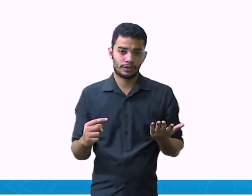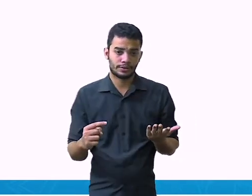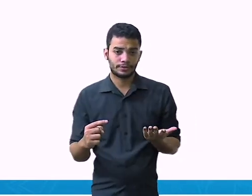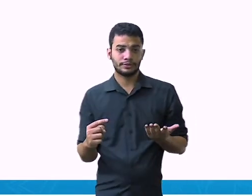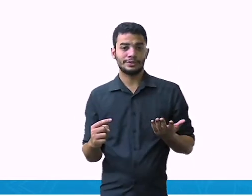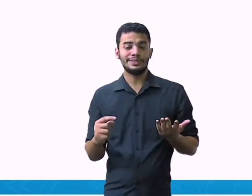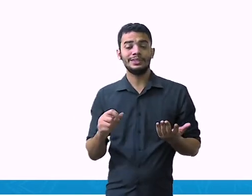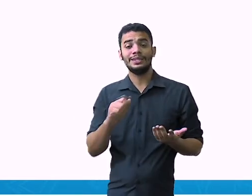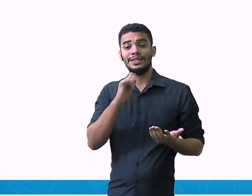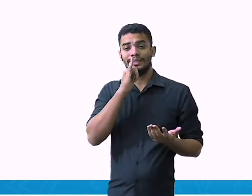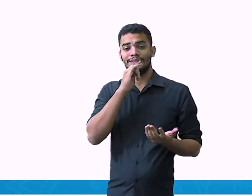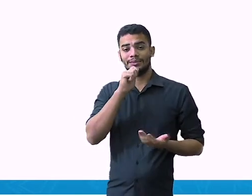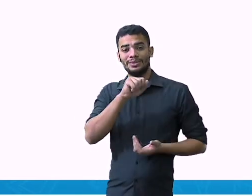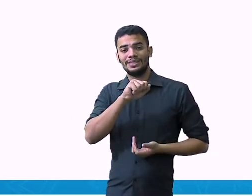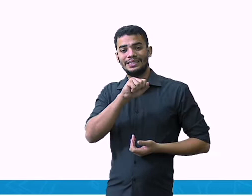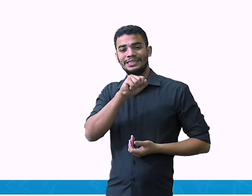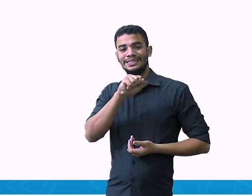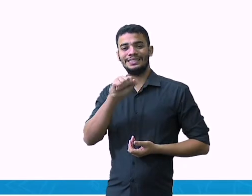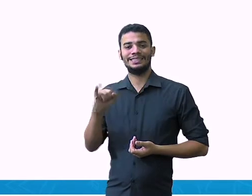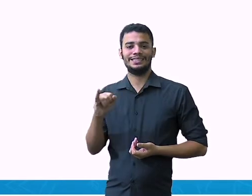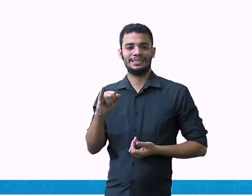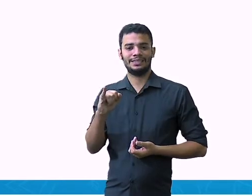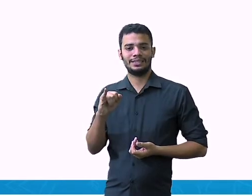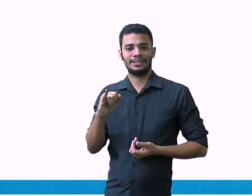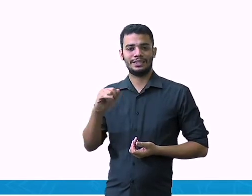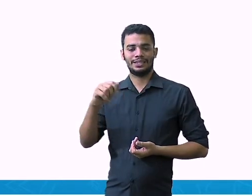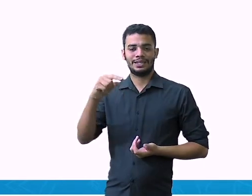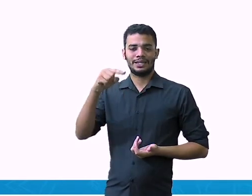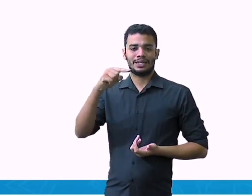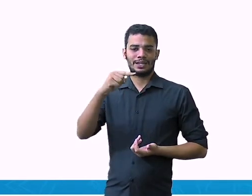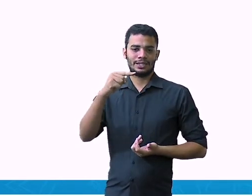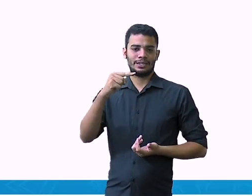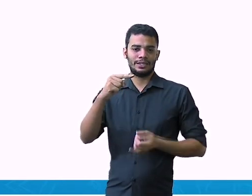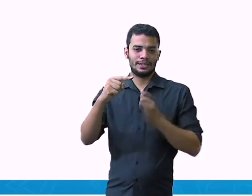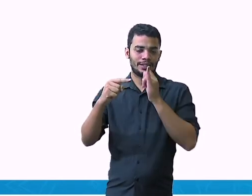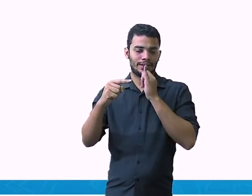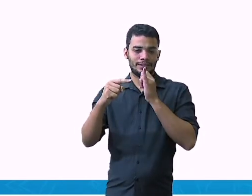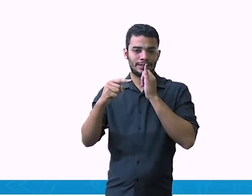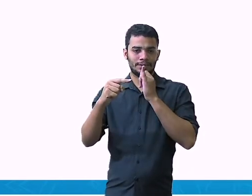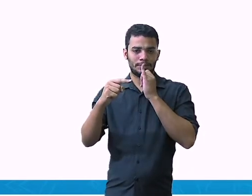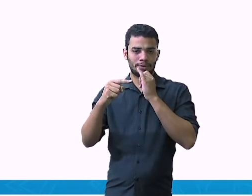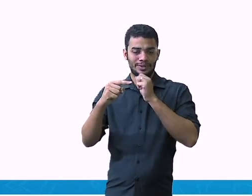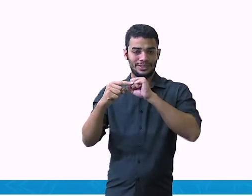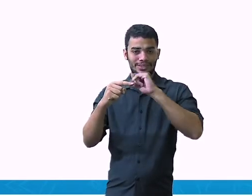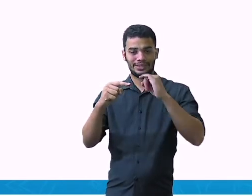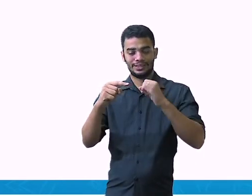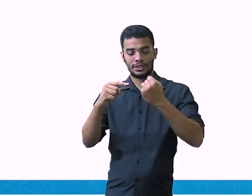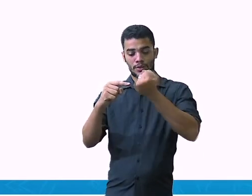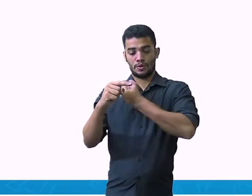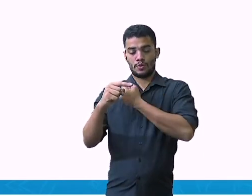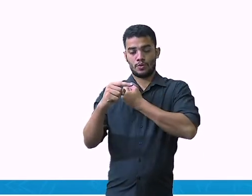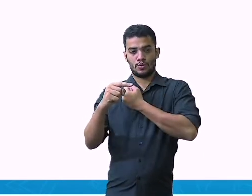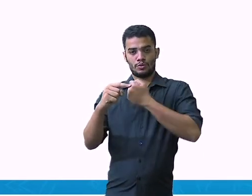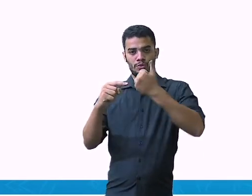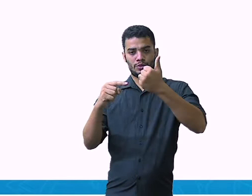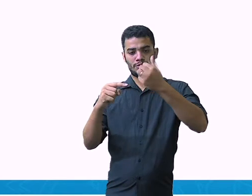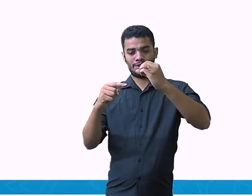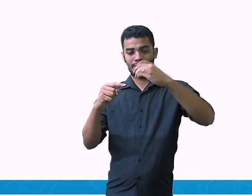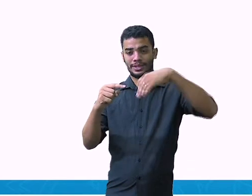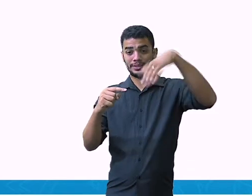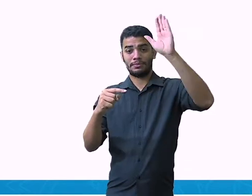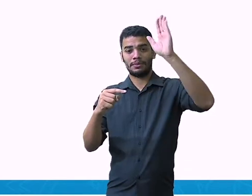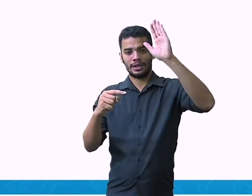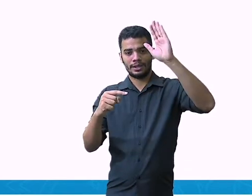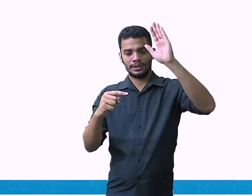meu denominador for 10, passou do 10, agora é 11, eu preciso acrescentar essa palavrinha, avos, ok?